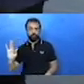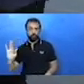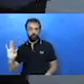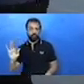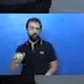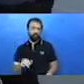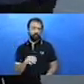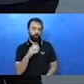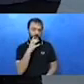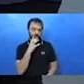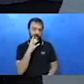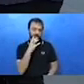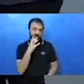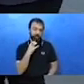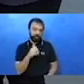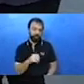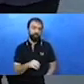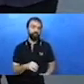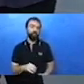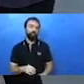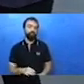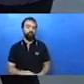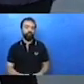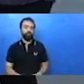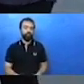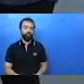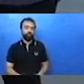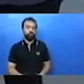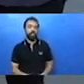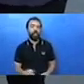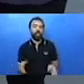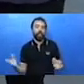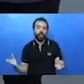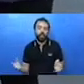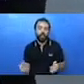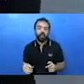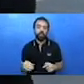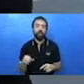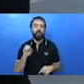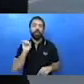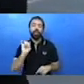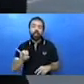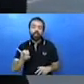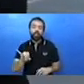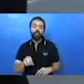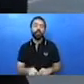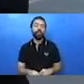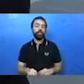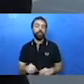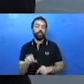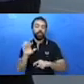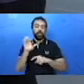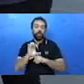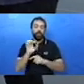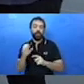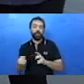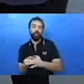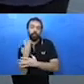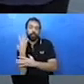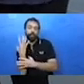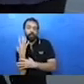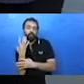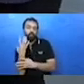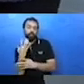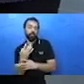que acontecerá com as estrelas da bandeira nacional se for criado um novo estado no Brasil? Fácil, né, moçada? Se